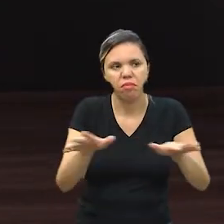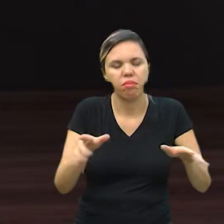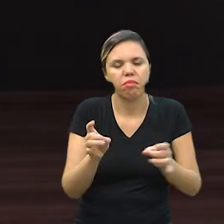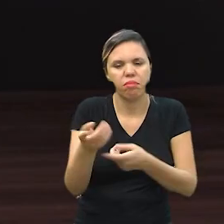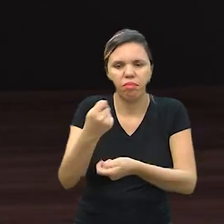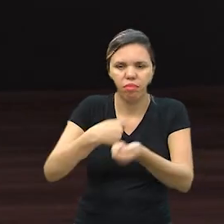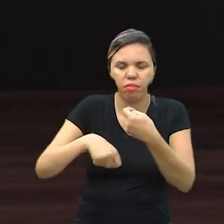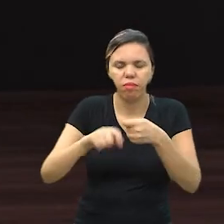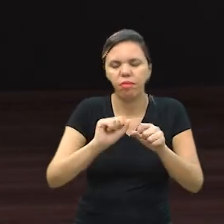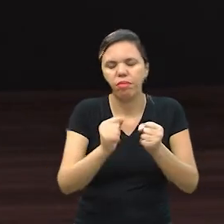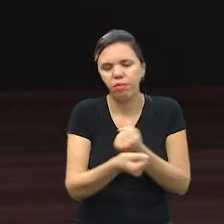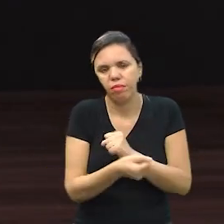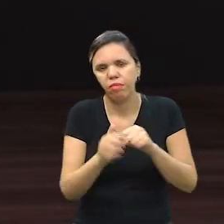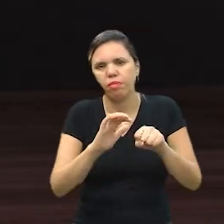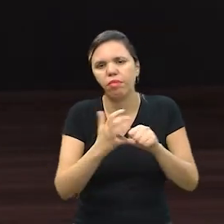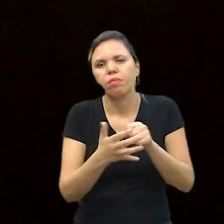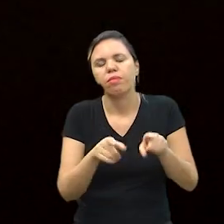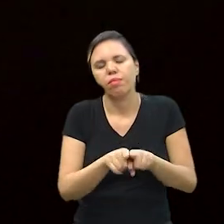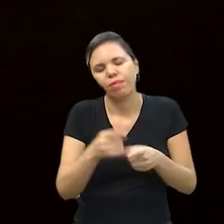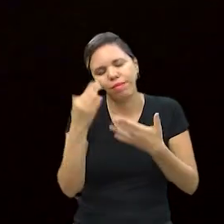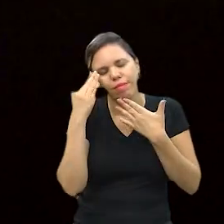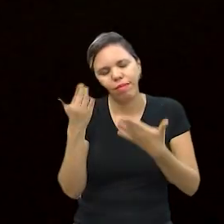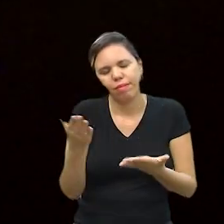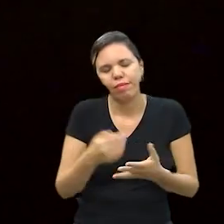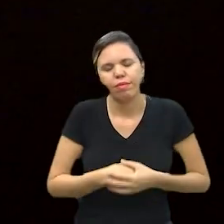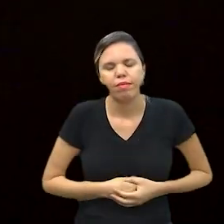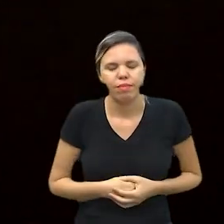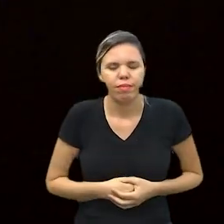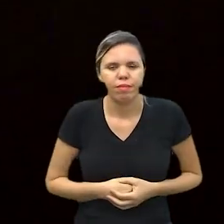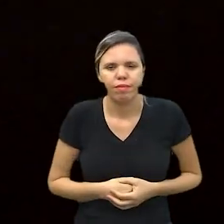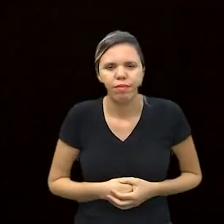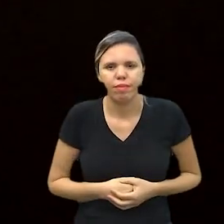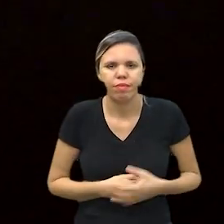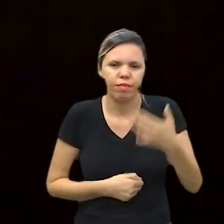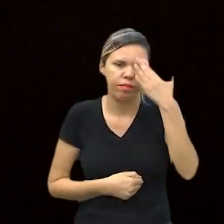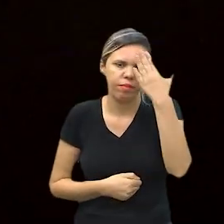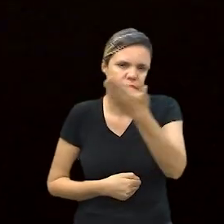se reinventar por conta da pandemia. Muito obrigada, Daniel.